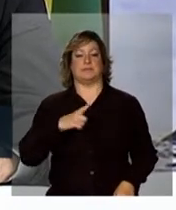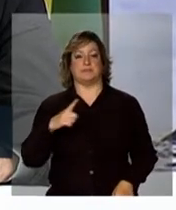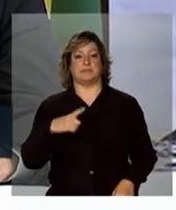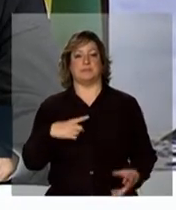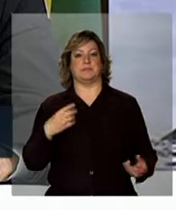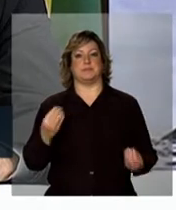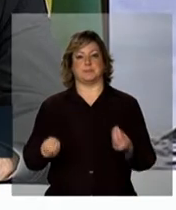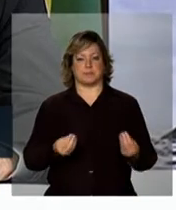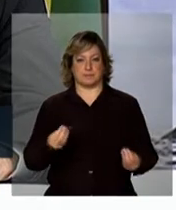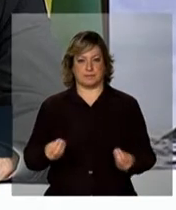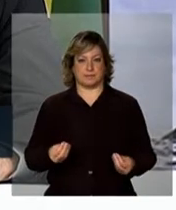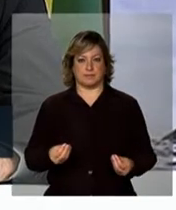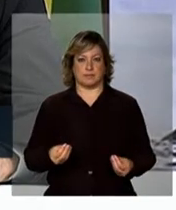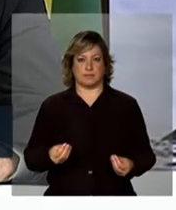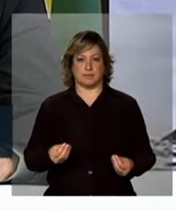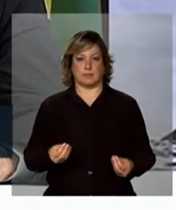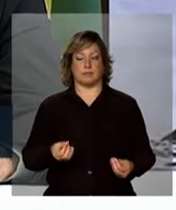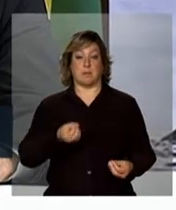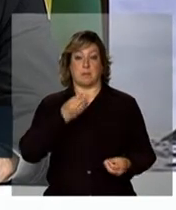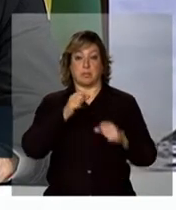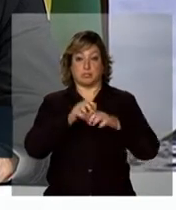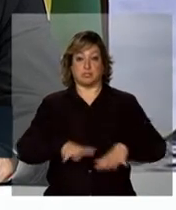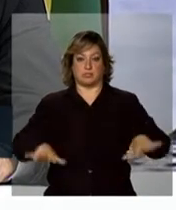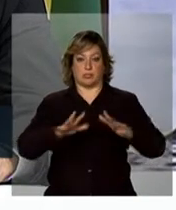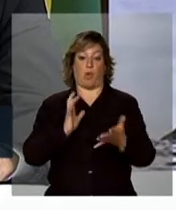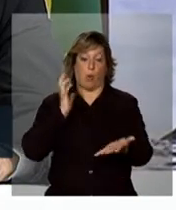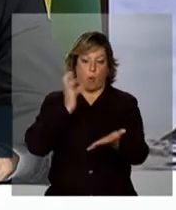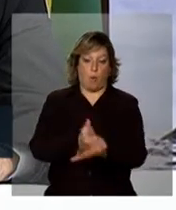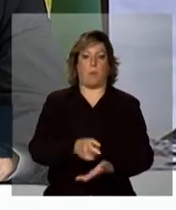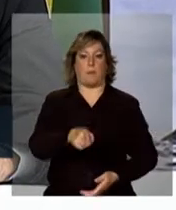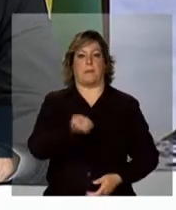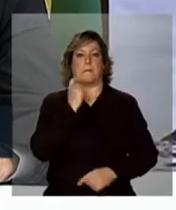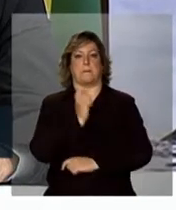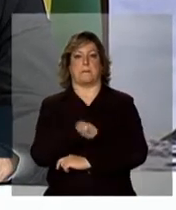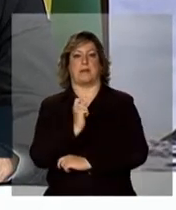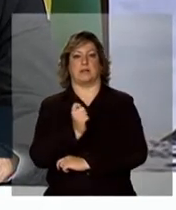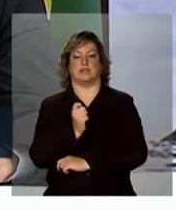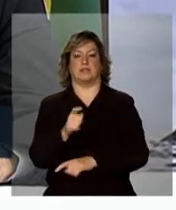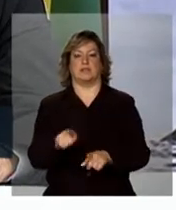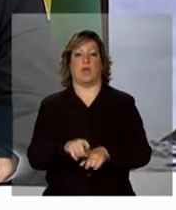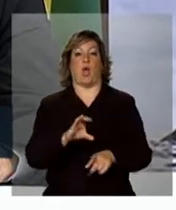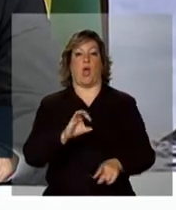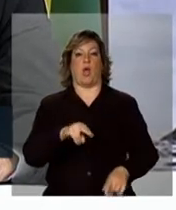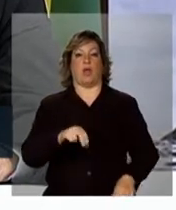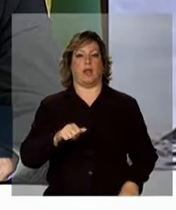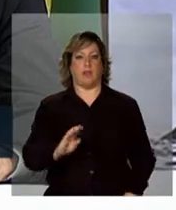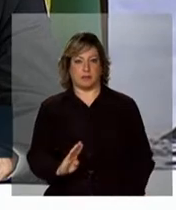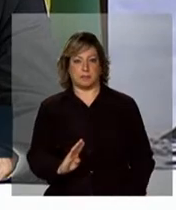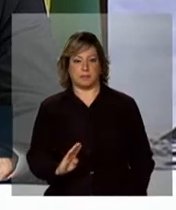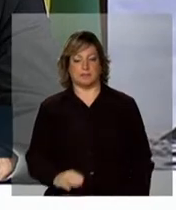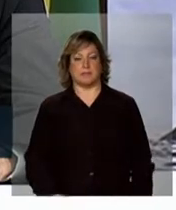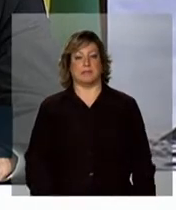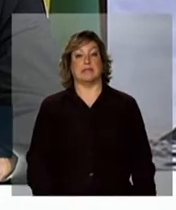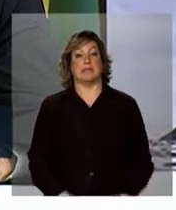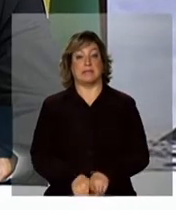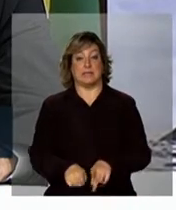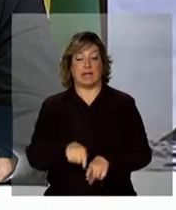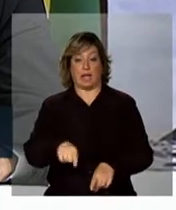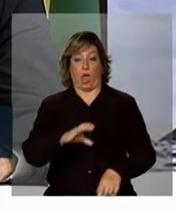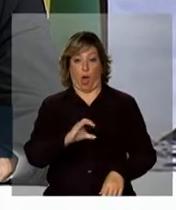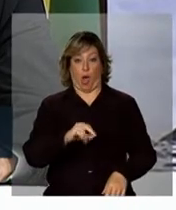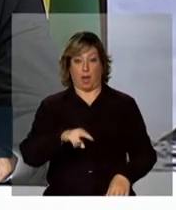maneira efusiva a compra do pescado, a CONAB. E a CONAB